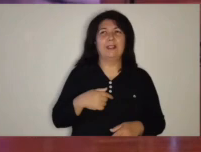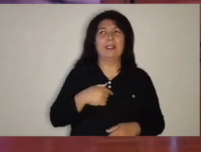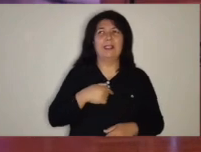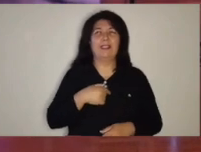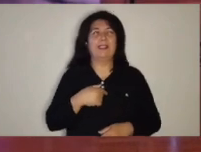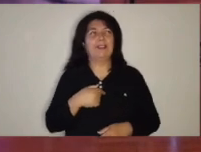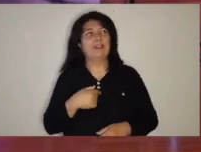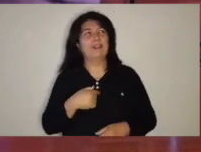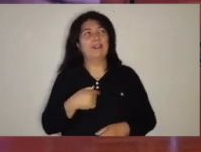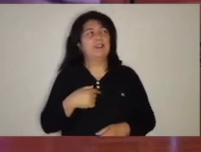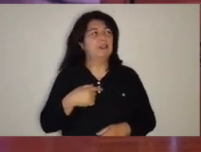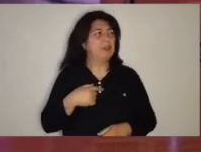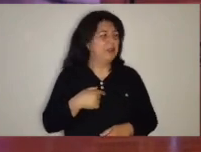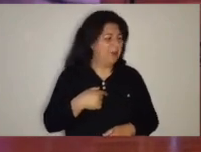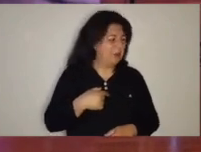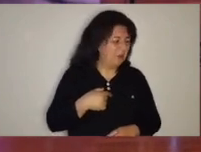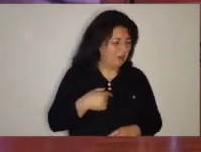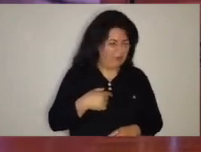Senhor?